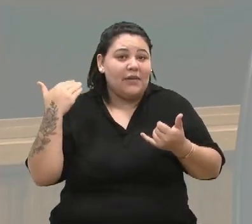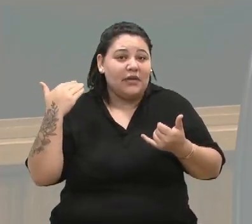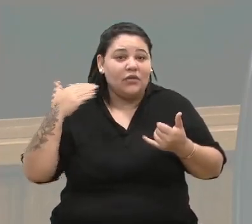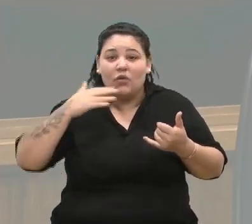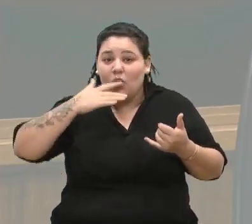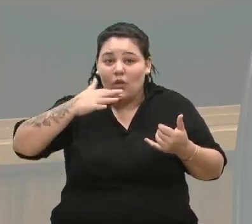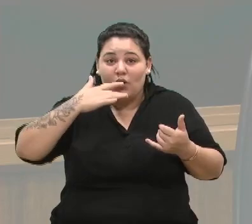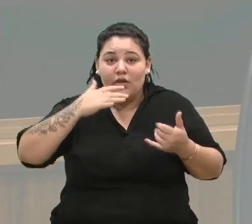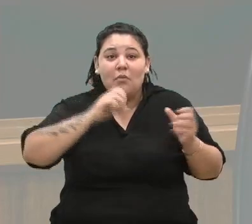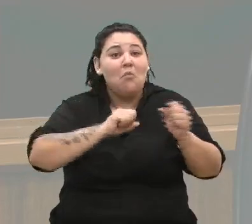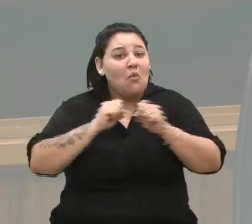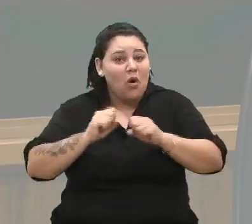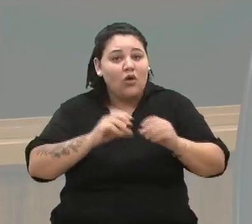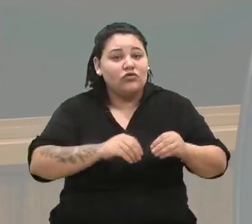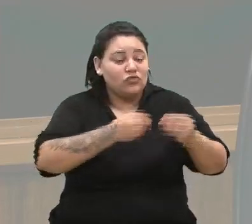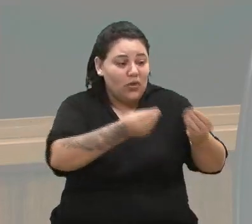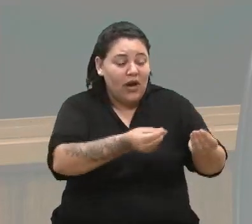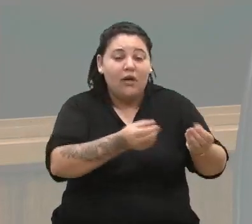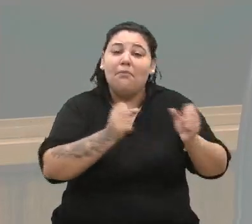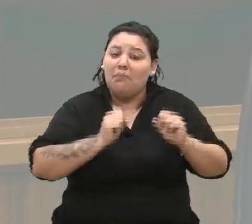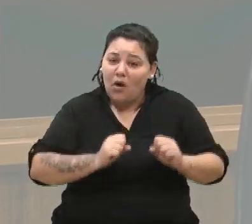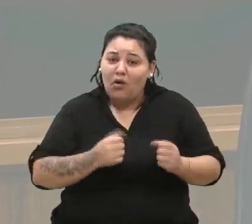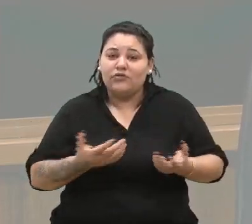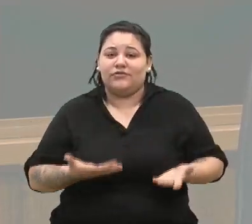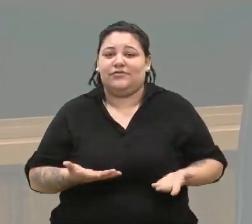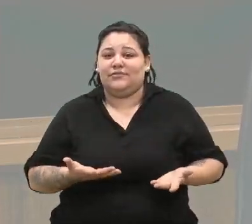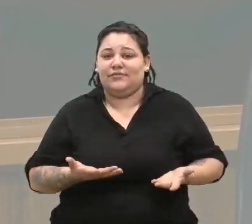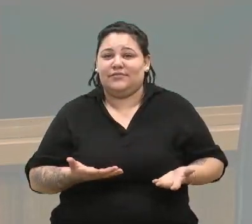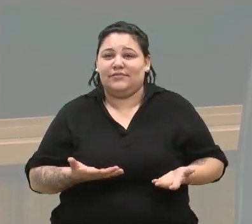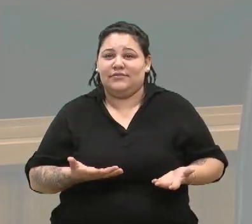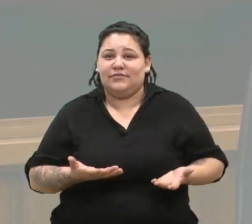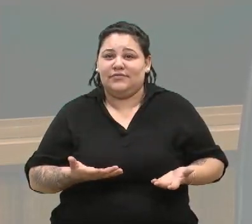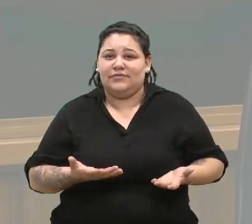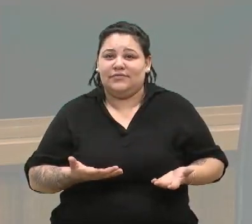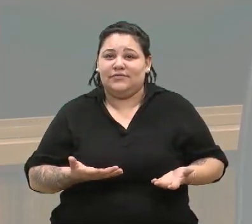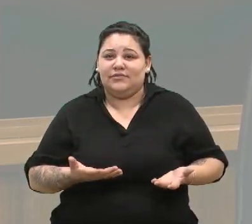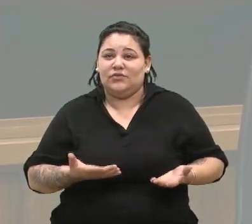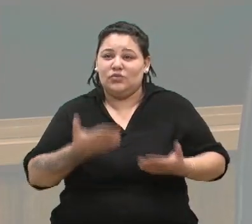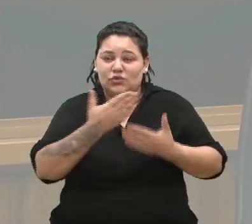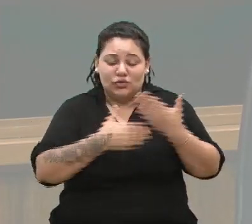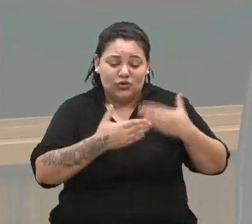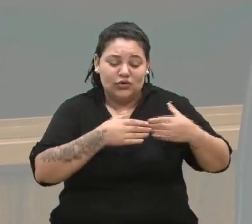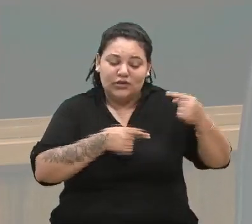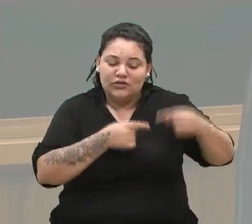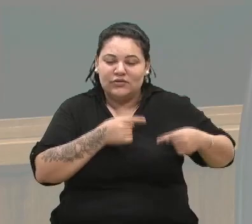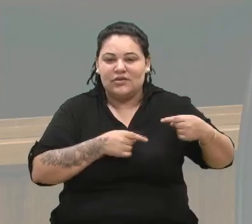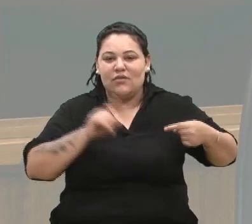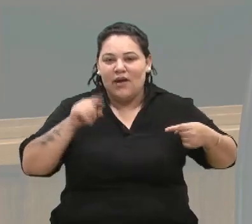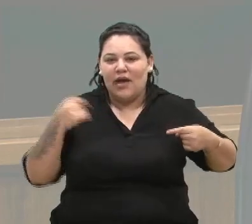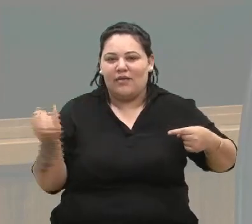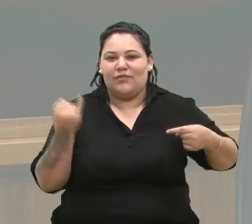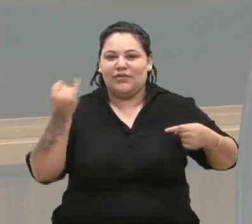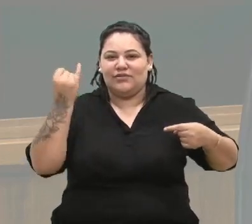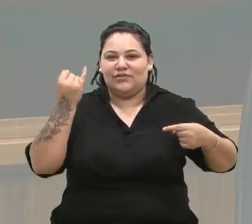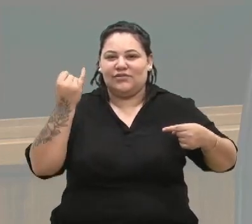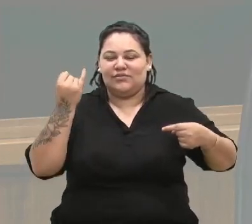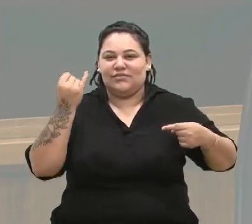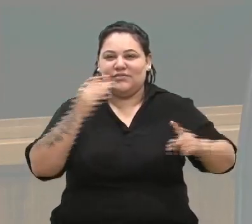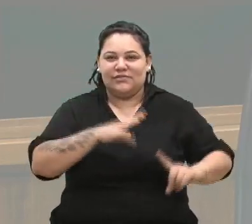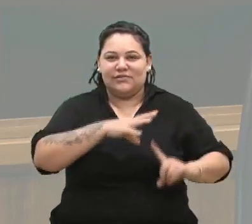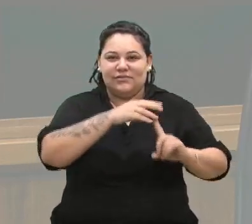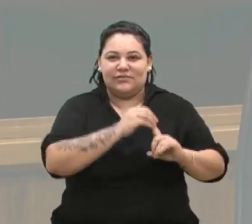coloridos, pode doar? Pode doar. Então, este debate todo, ele vai ser importante, inclusive, para